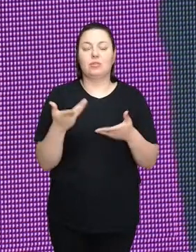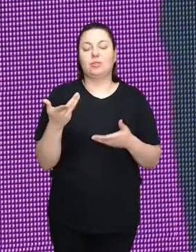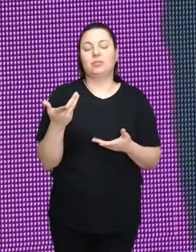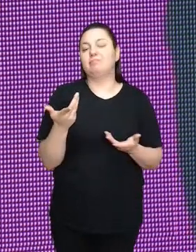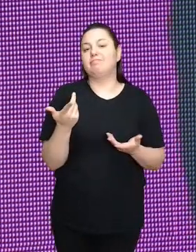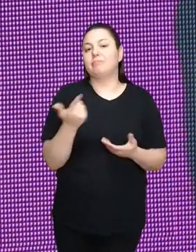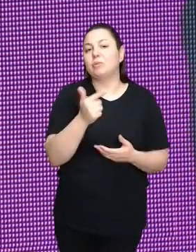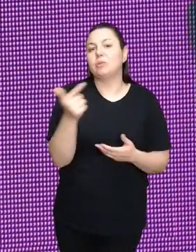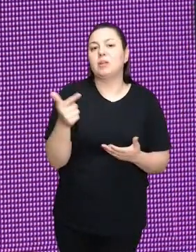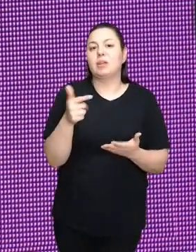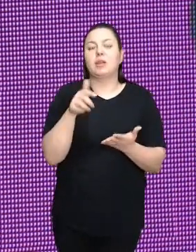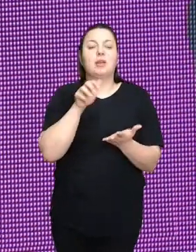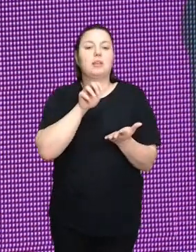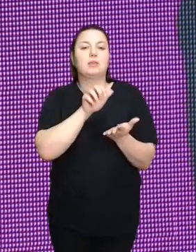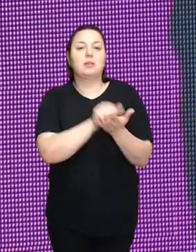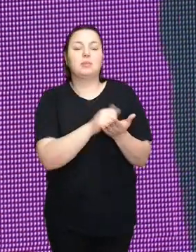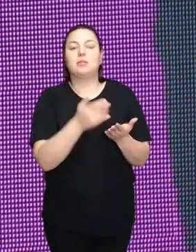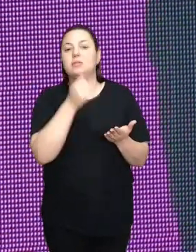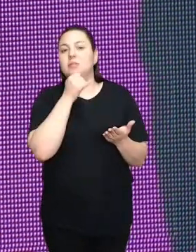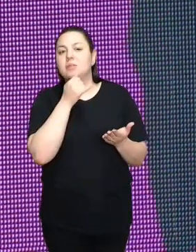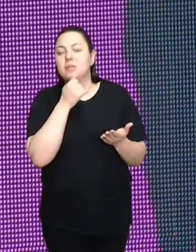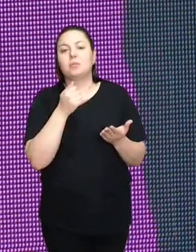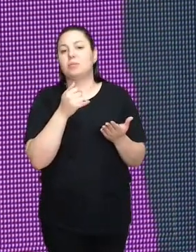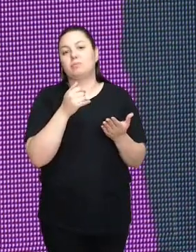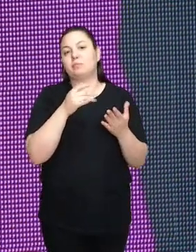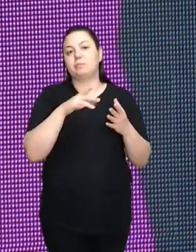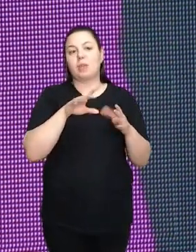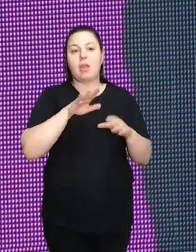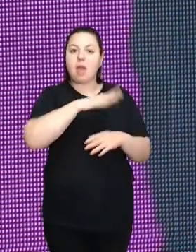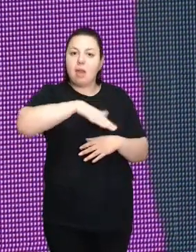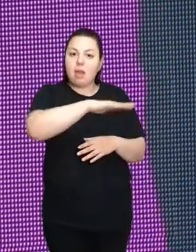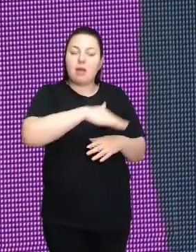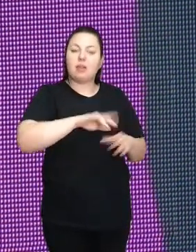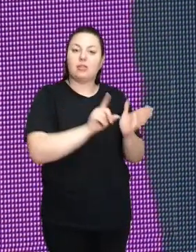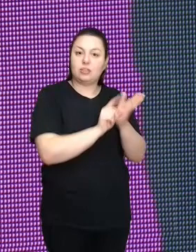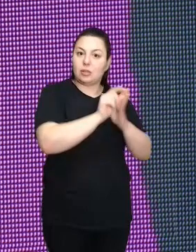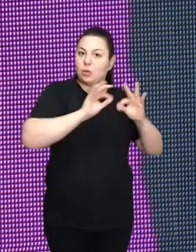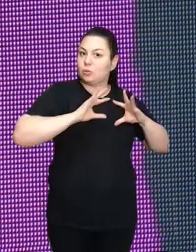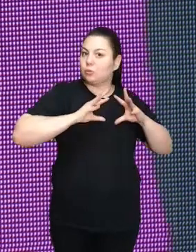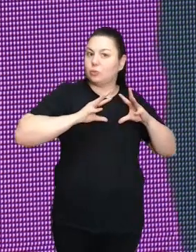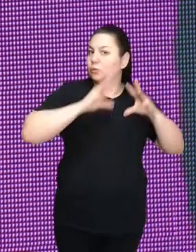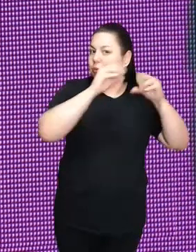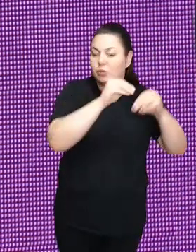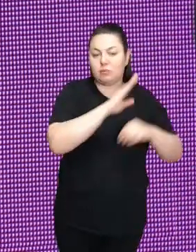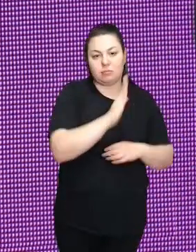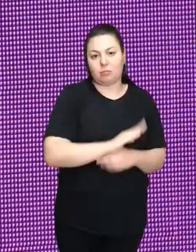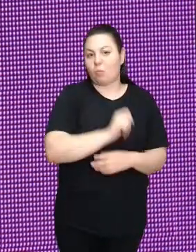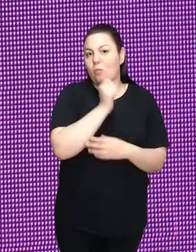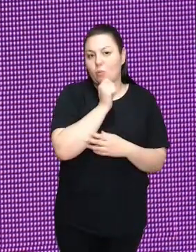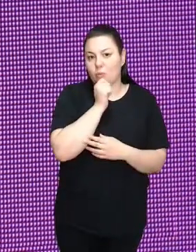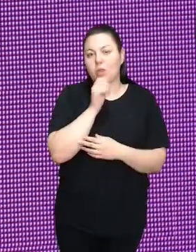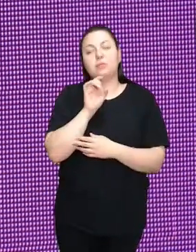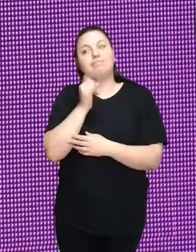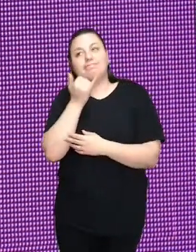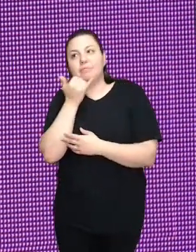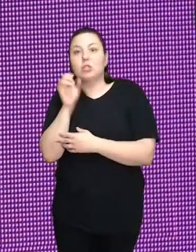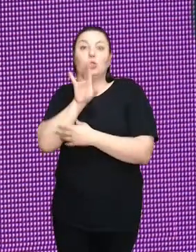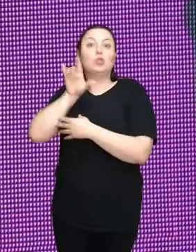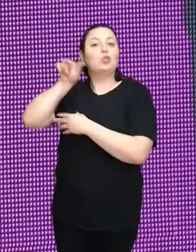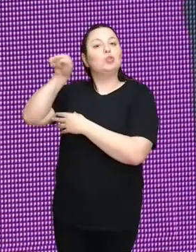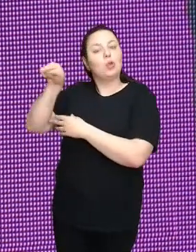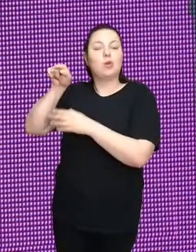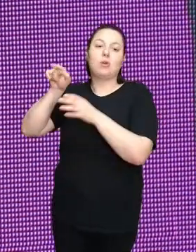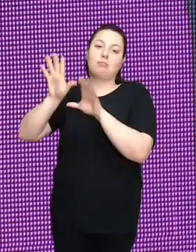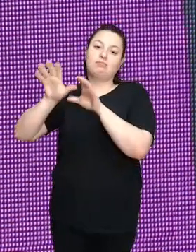para letramento digital em todo o Brasil. Infelizmente a gente só captou em São Paulo, é uma organização social, a gente está com o projeto ProMac em São